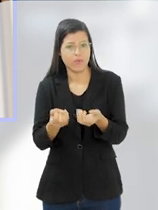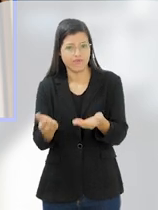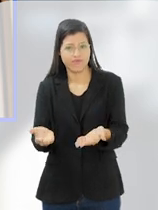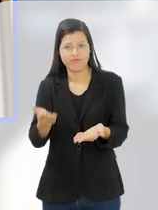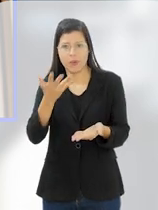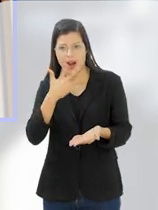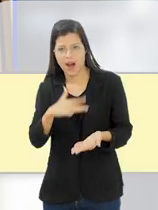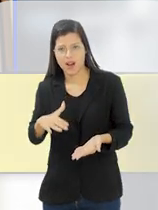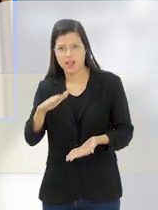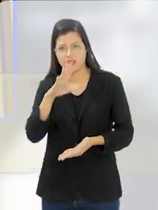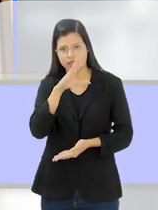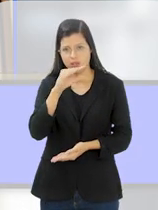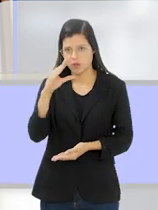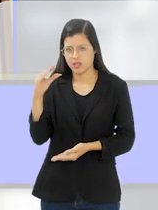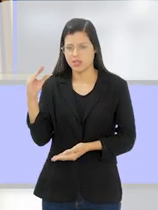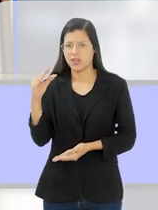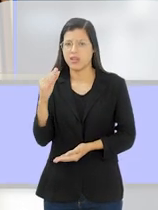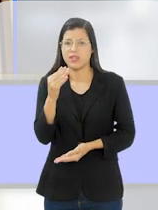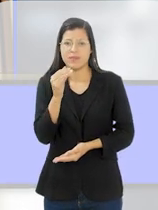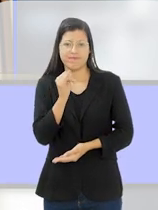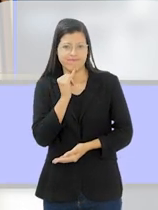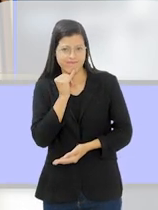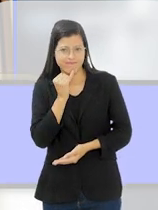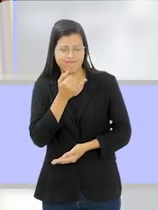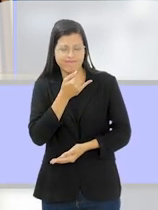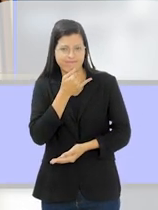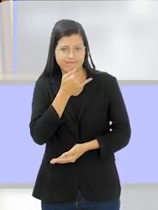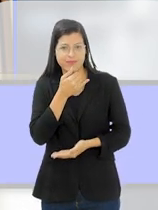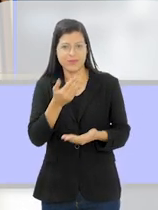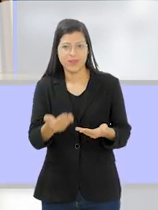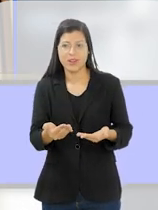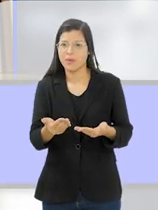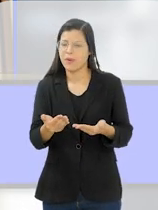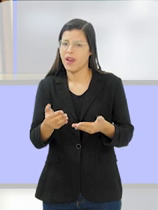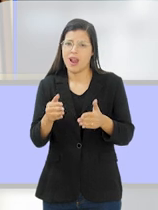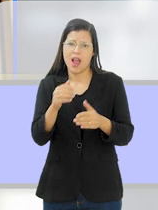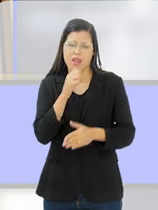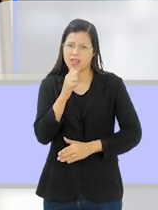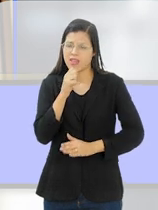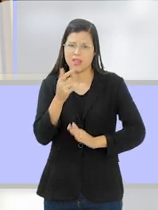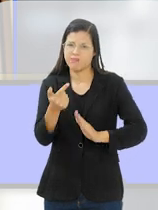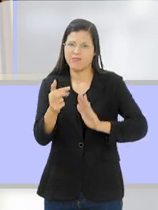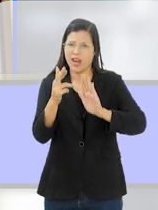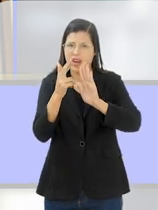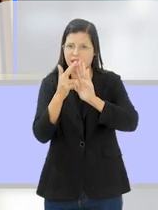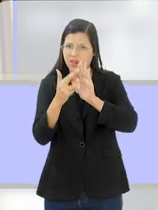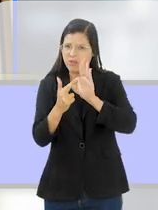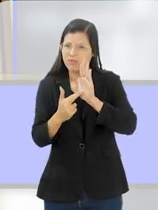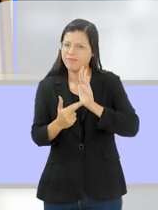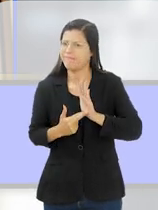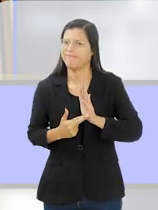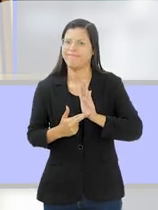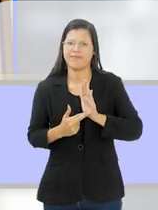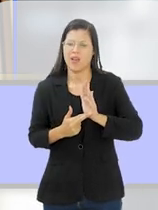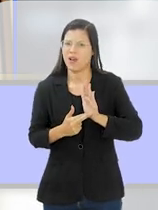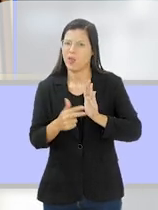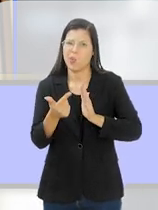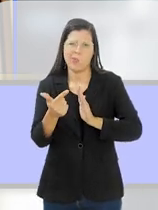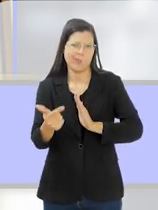oferece para crianças e adolescentes. Infelizmente, é um terreno que ainda não está regulado, está completamente